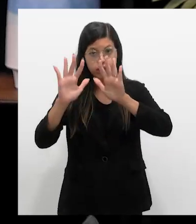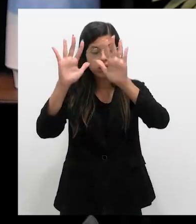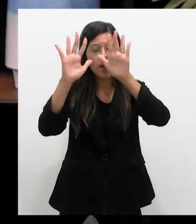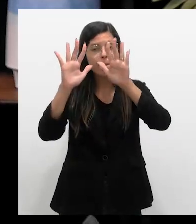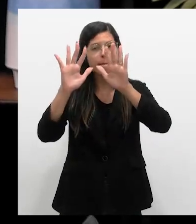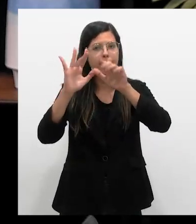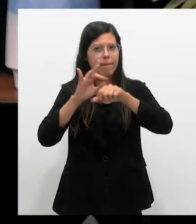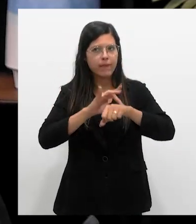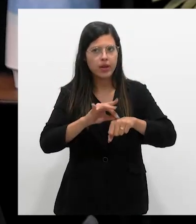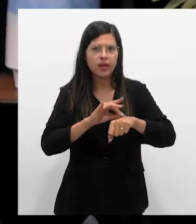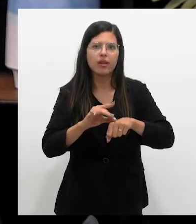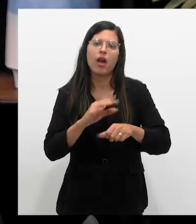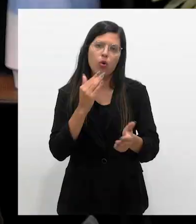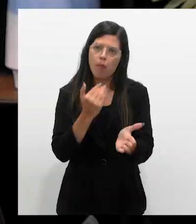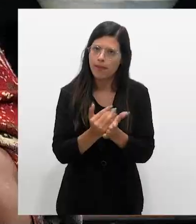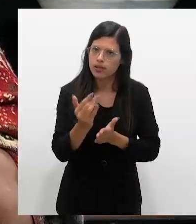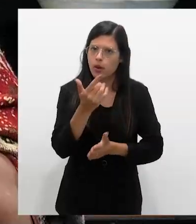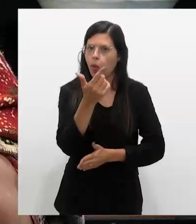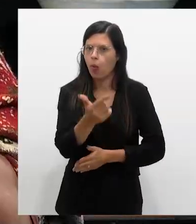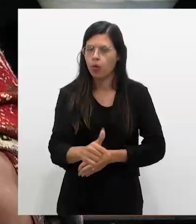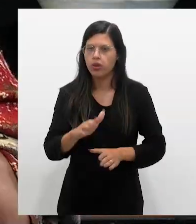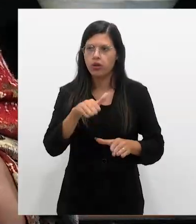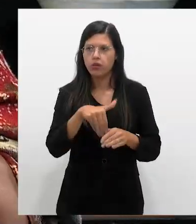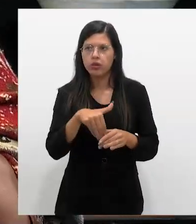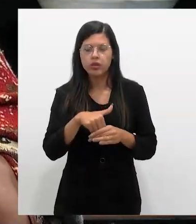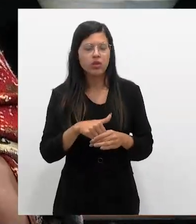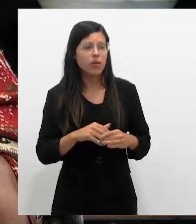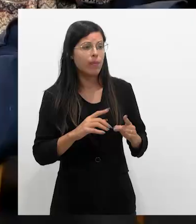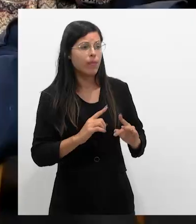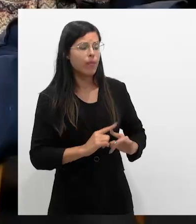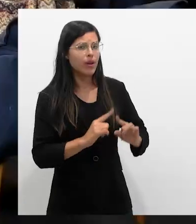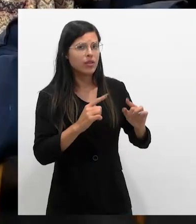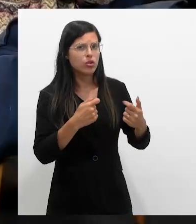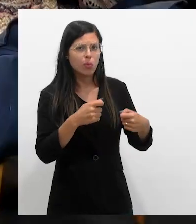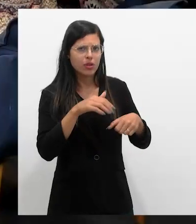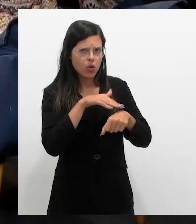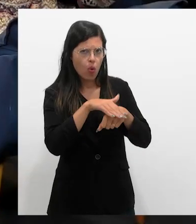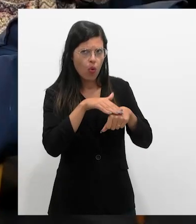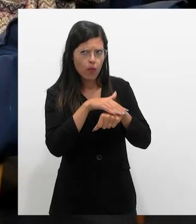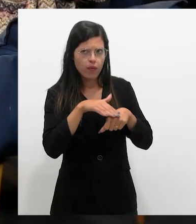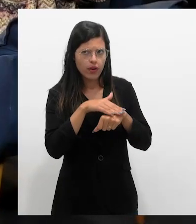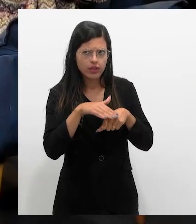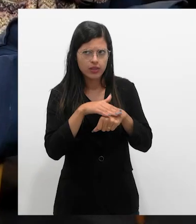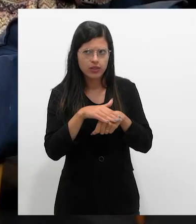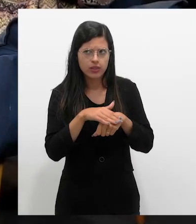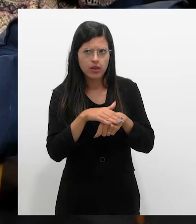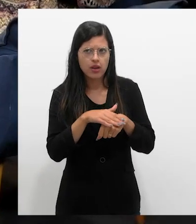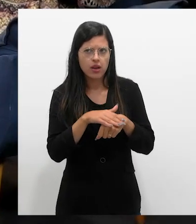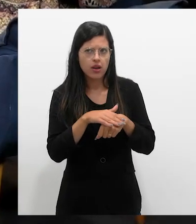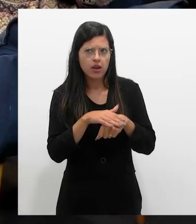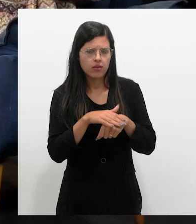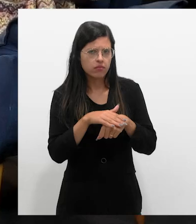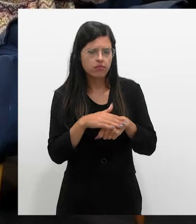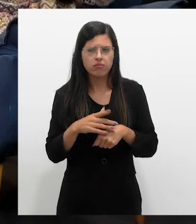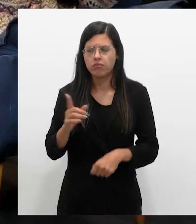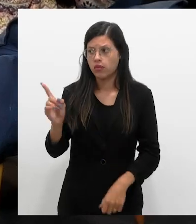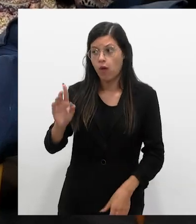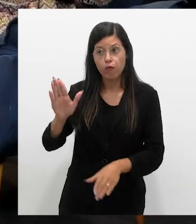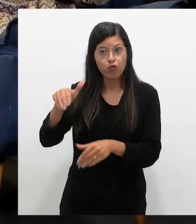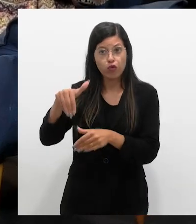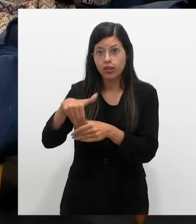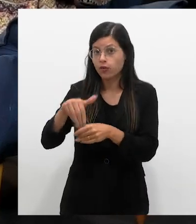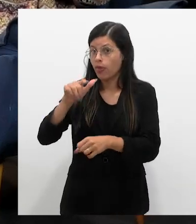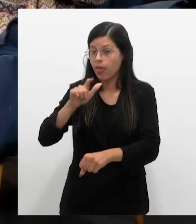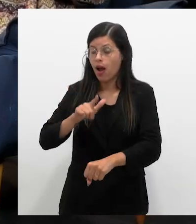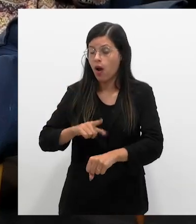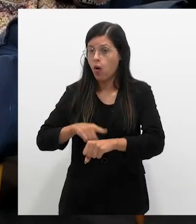naquele forno, sai a fumaça preta. Vai-se uma outra votação. Mas nesse ínterim, eles não vão ter que conversar para poder chegar aos 89